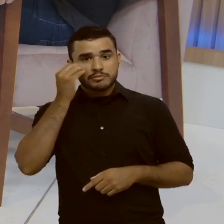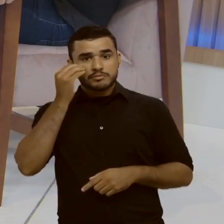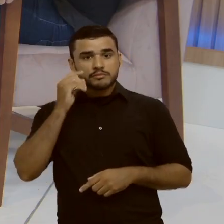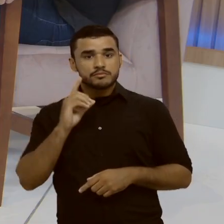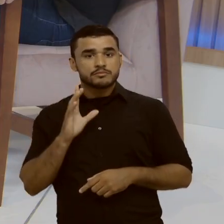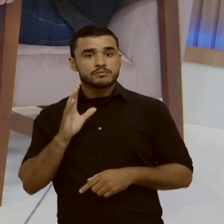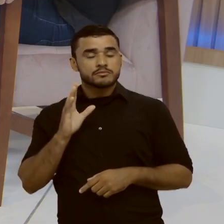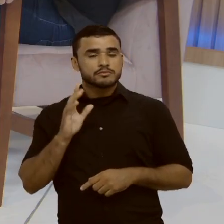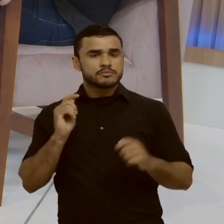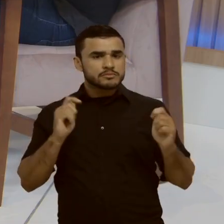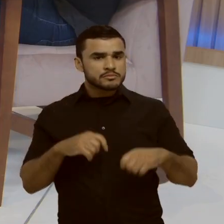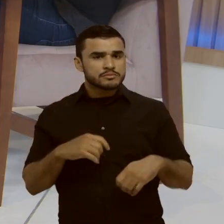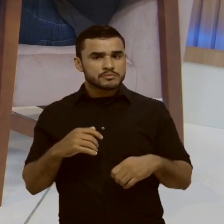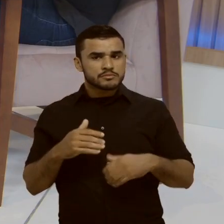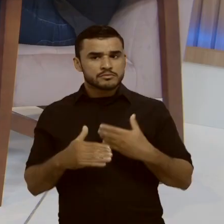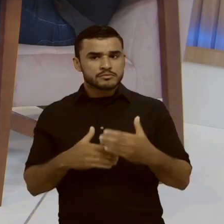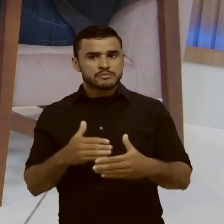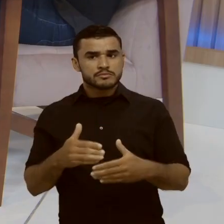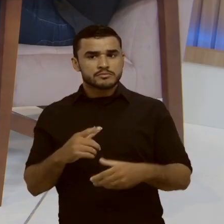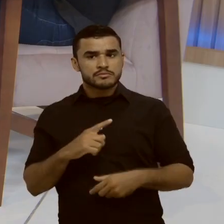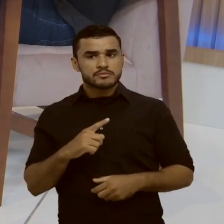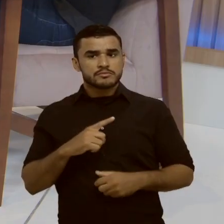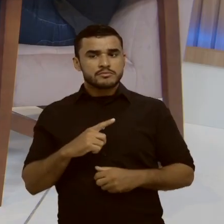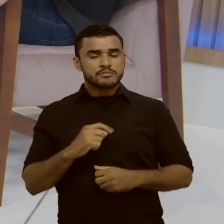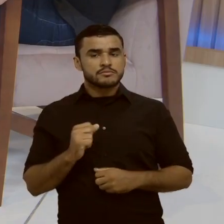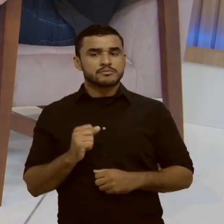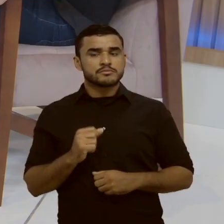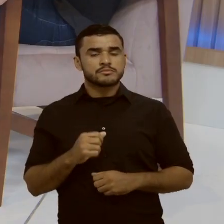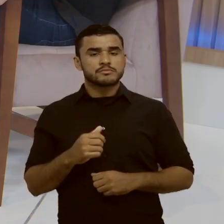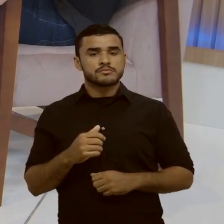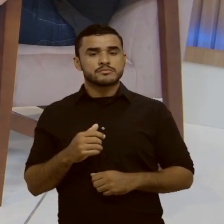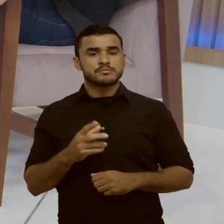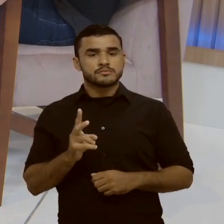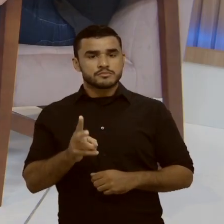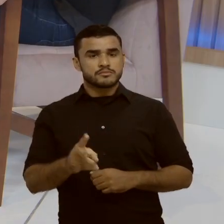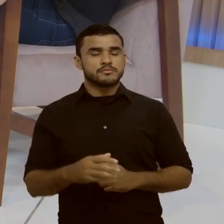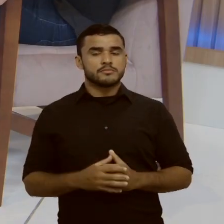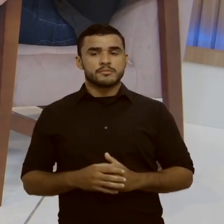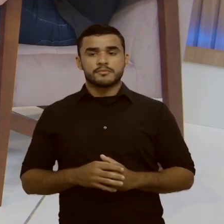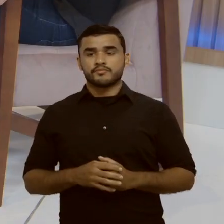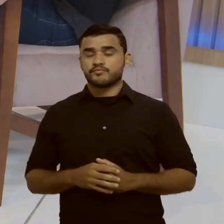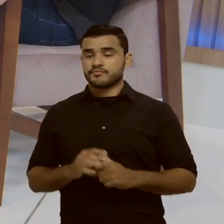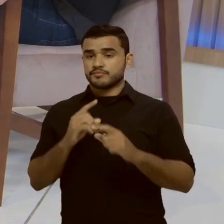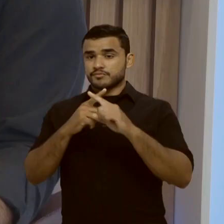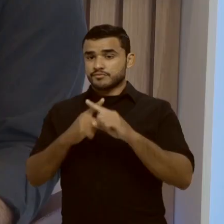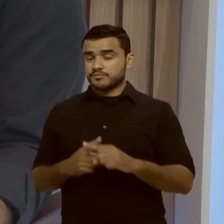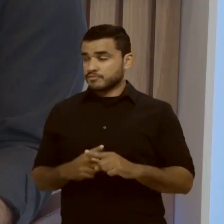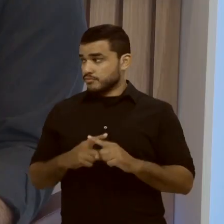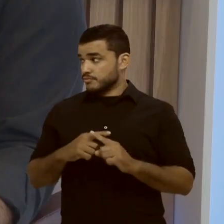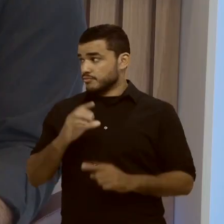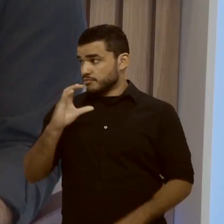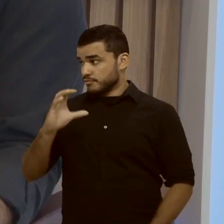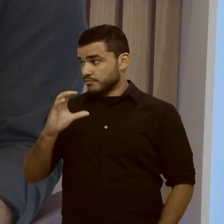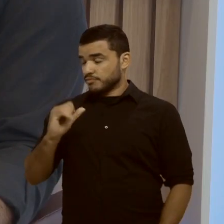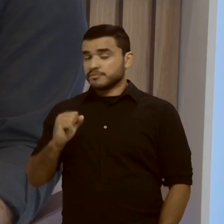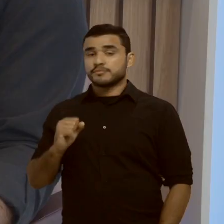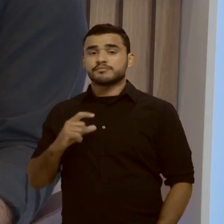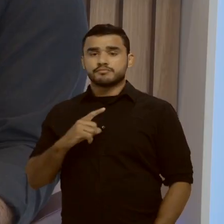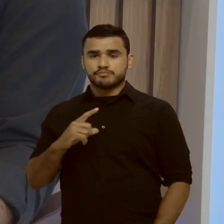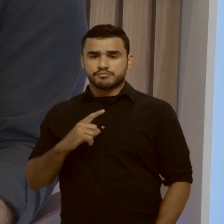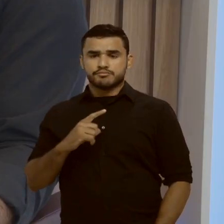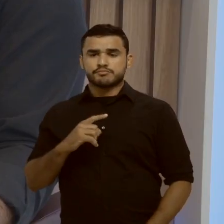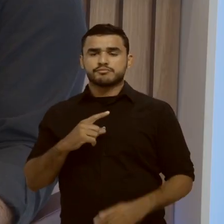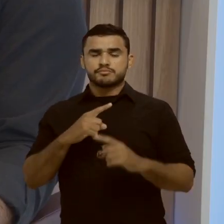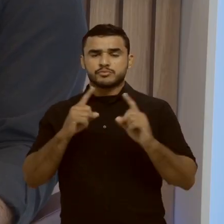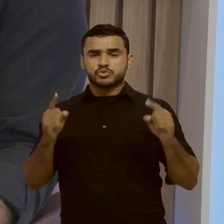tem uma caminhada longa, né? E continuam aí nas suas competições. Na Série C faltam 6 jogos para esta primeira fase finalizar.